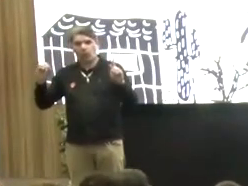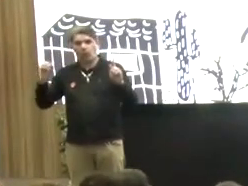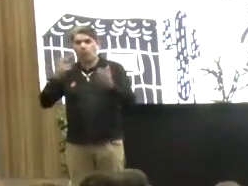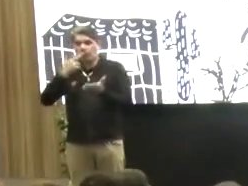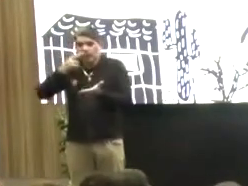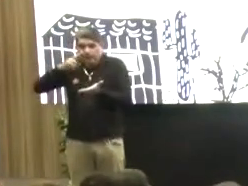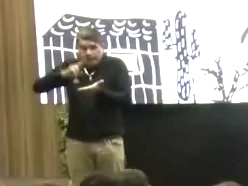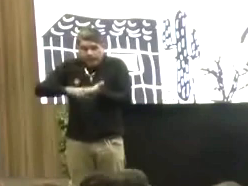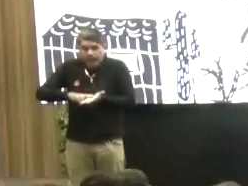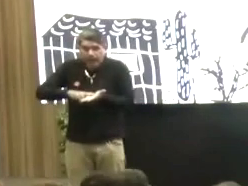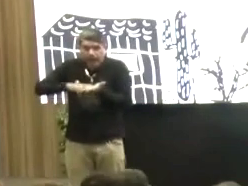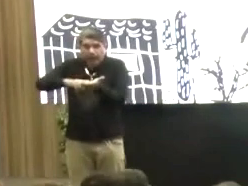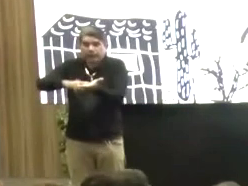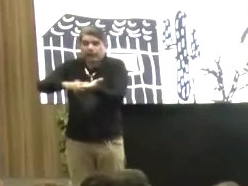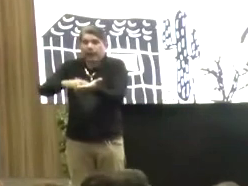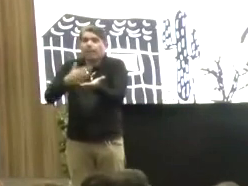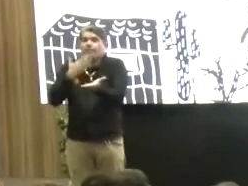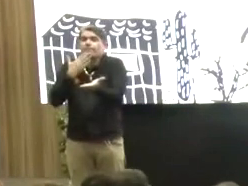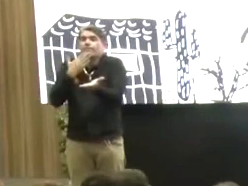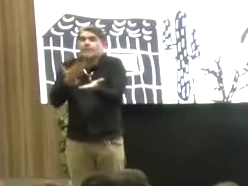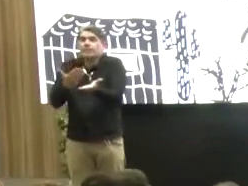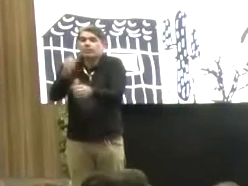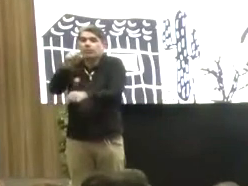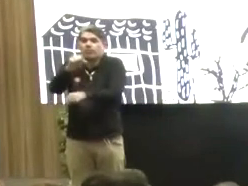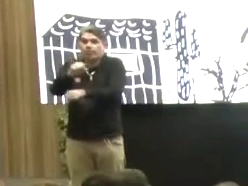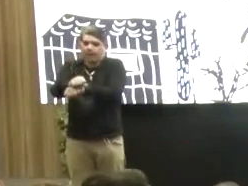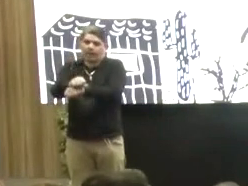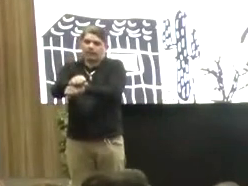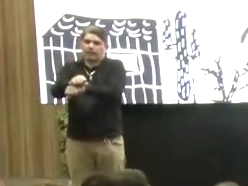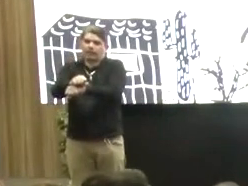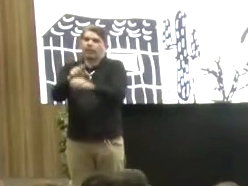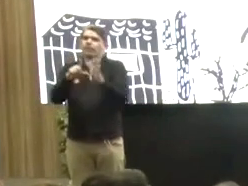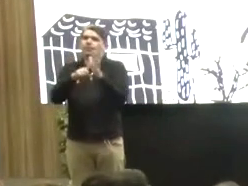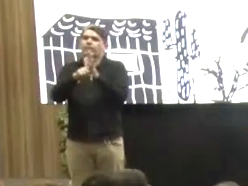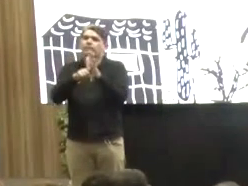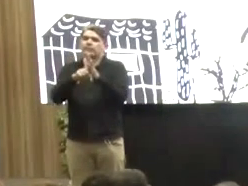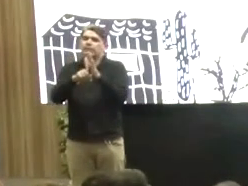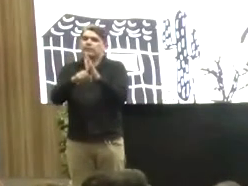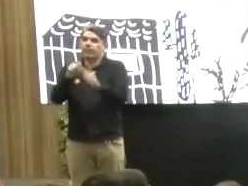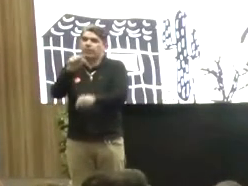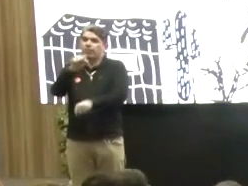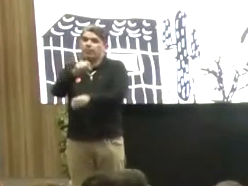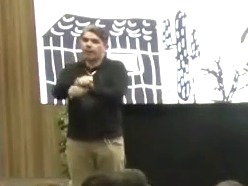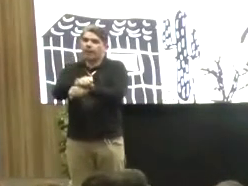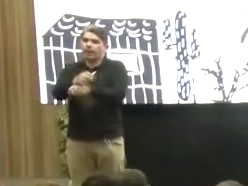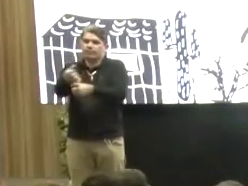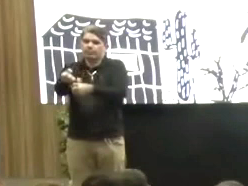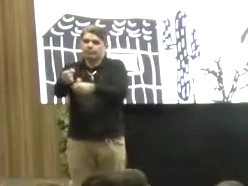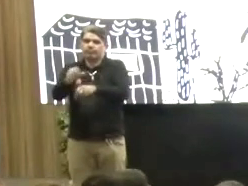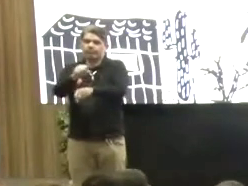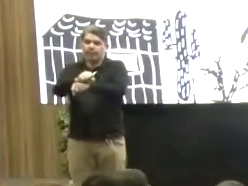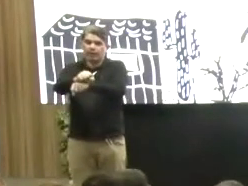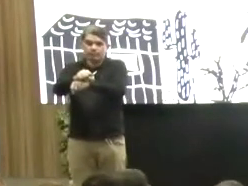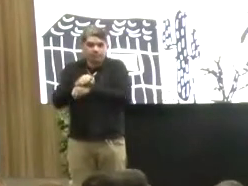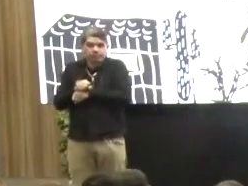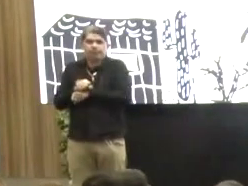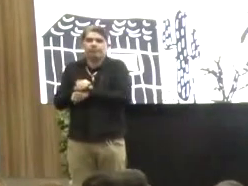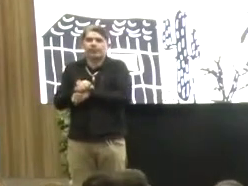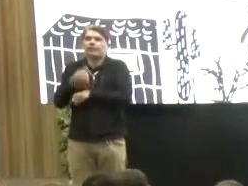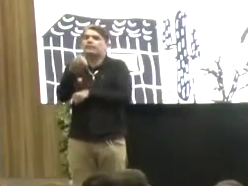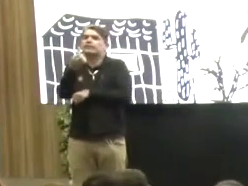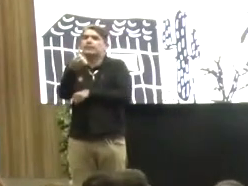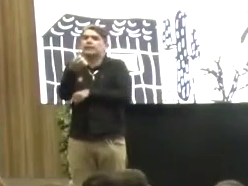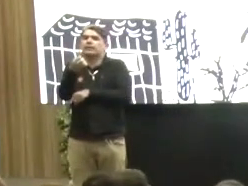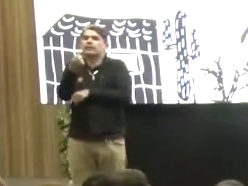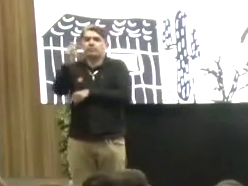que parassem as pesquisas, congelassem por 6 meses, porque eles estão assustados com o que já foi ativado.